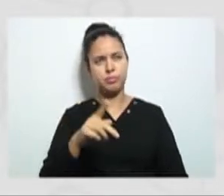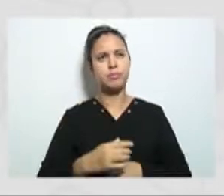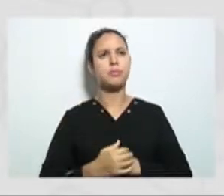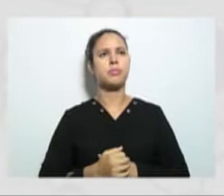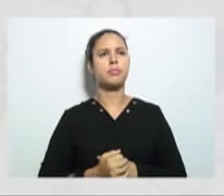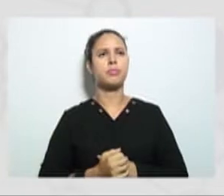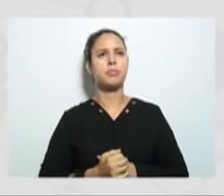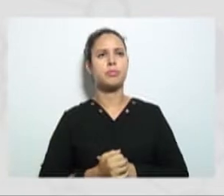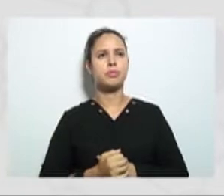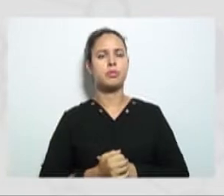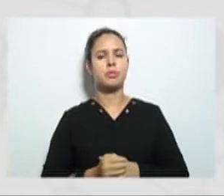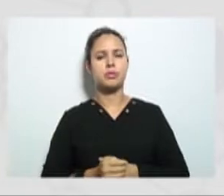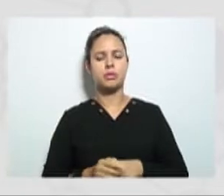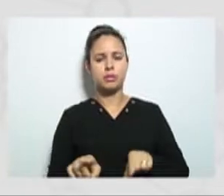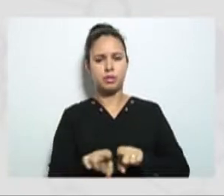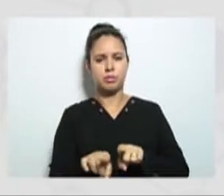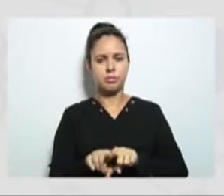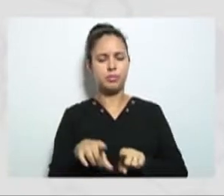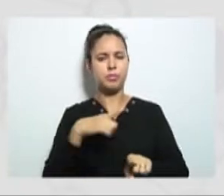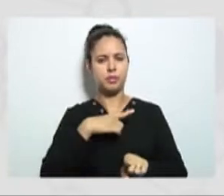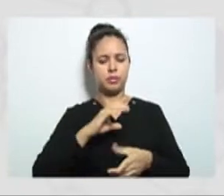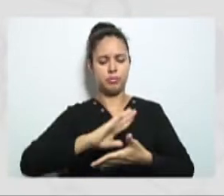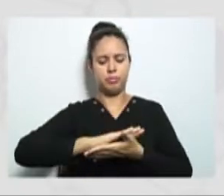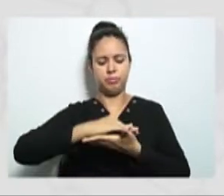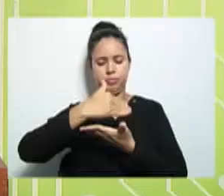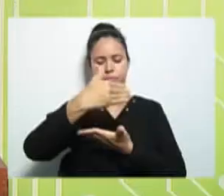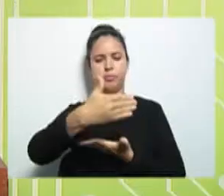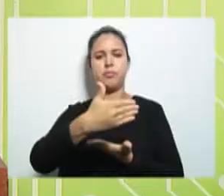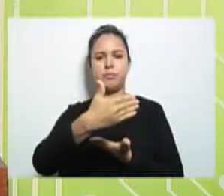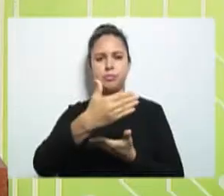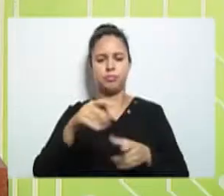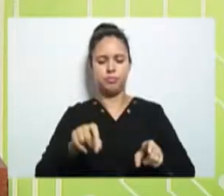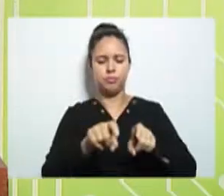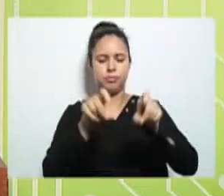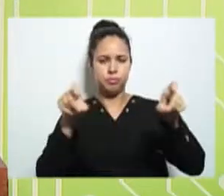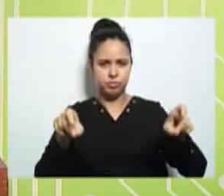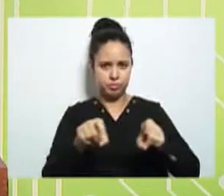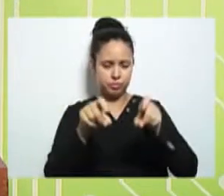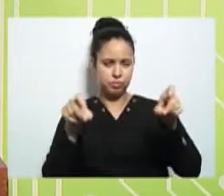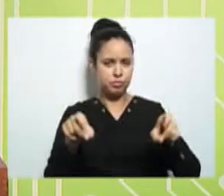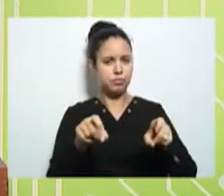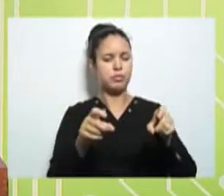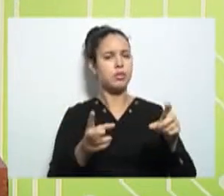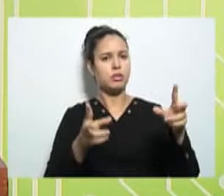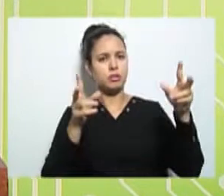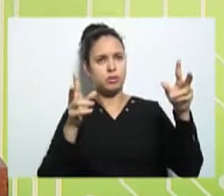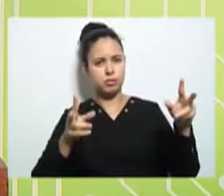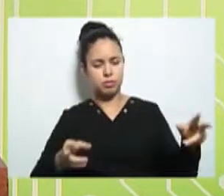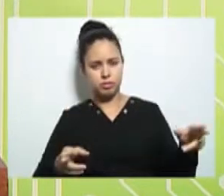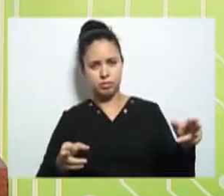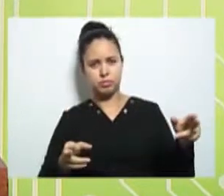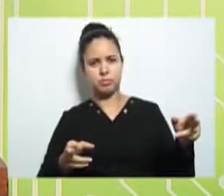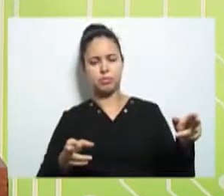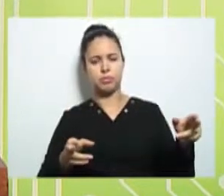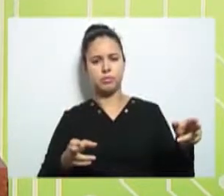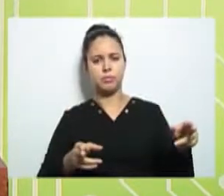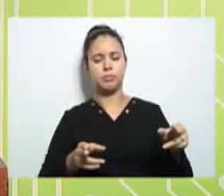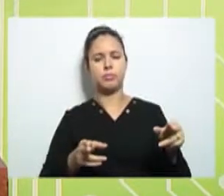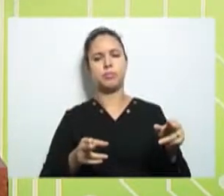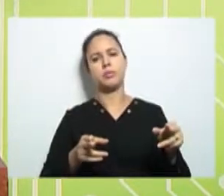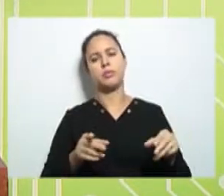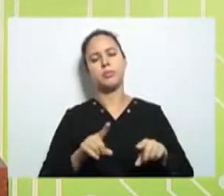os notebooks. Tá, gente? Os notebooks, eles são os computadores com a mesma configuração do workstation, só